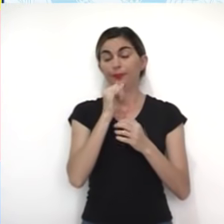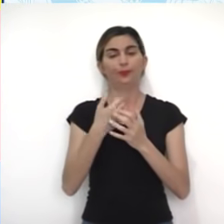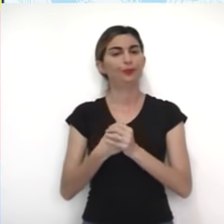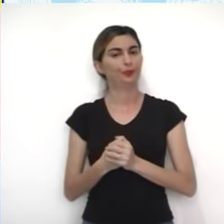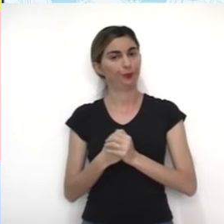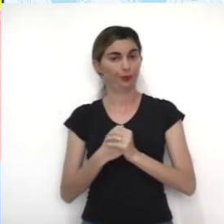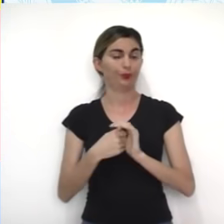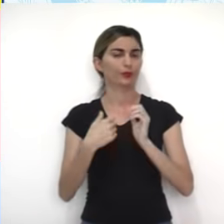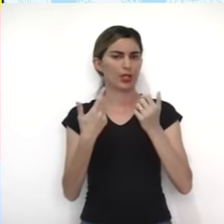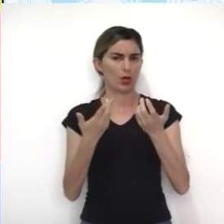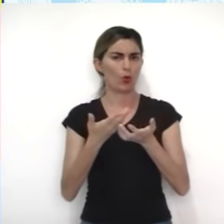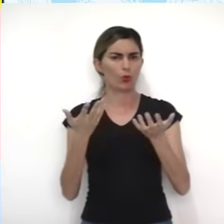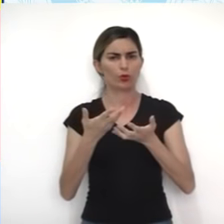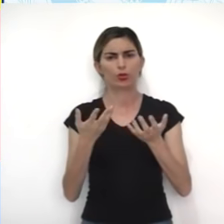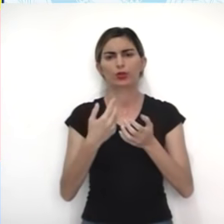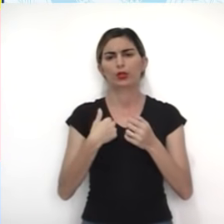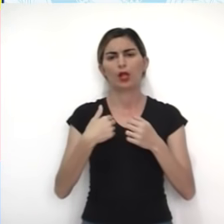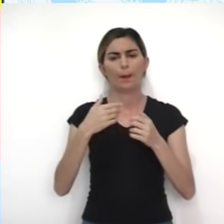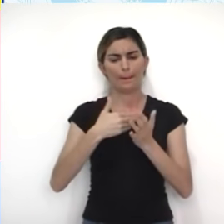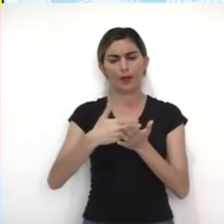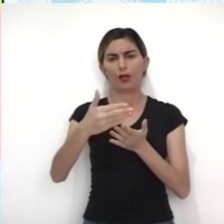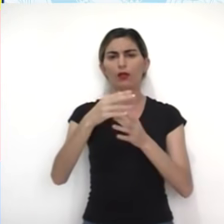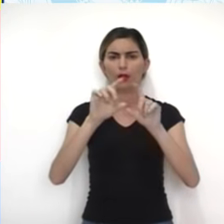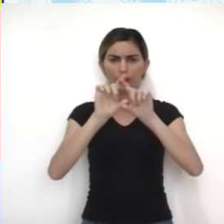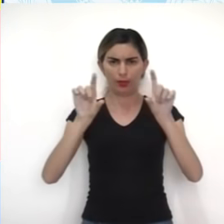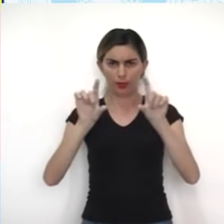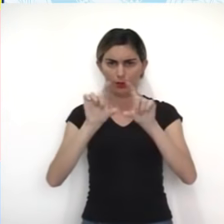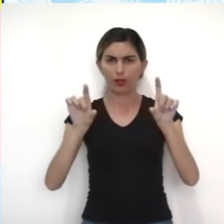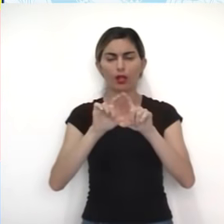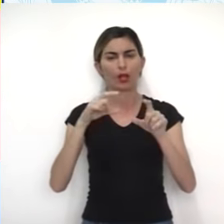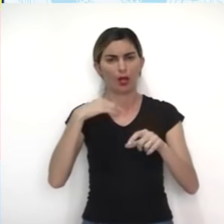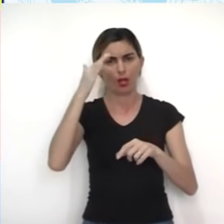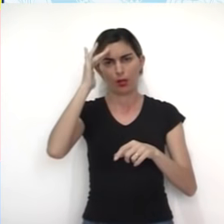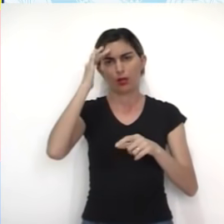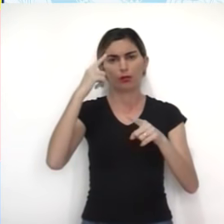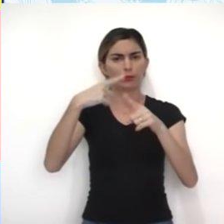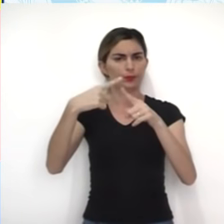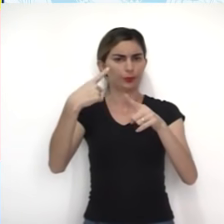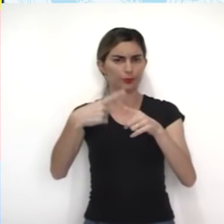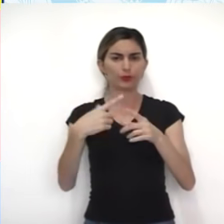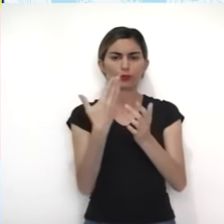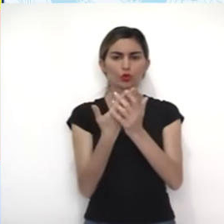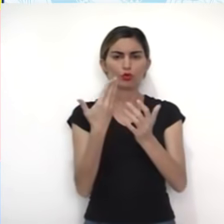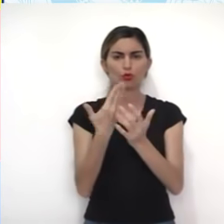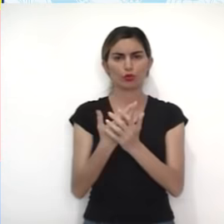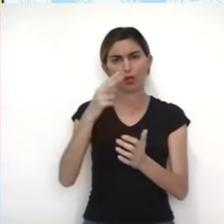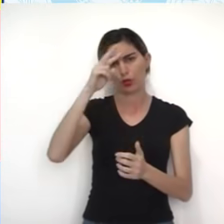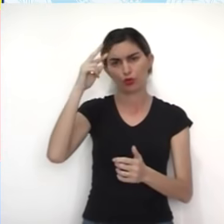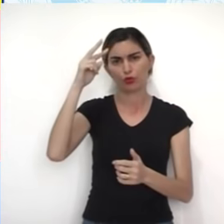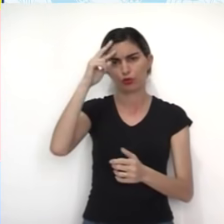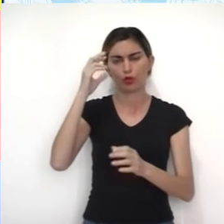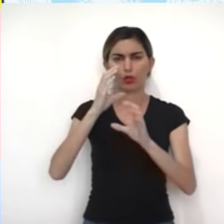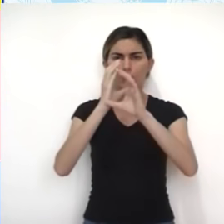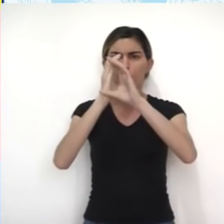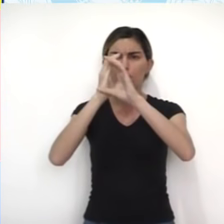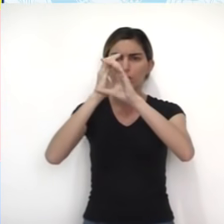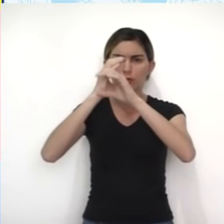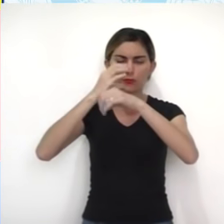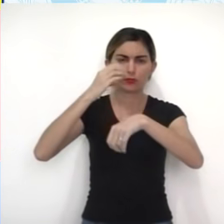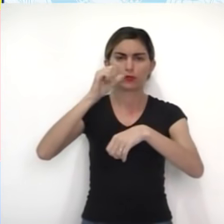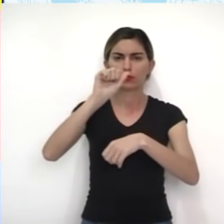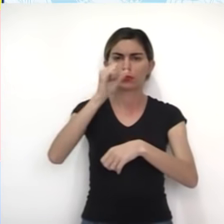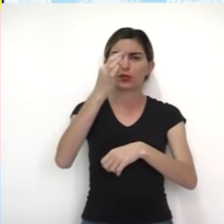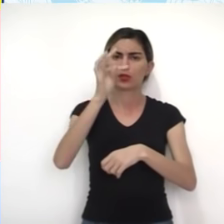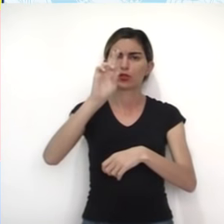bastante atual certo e a partir dessa teria nós vamos entender por que estudar a história da astronomia